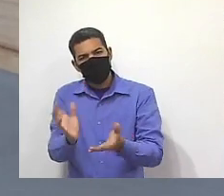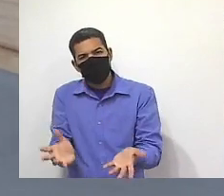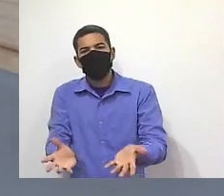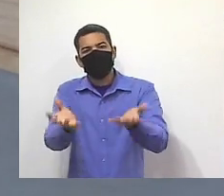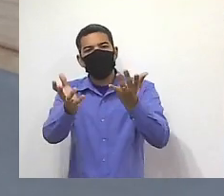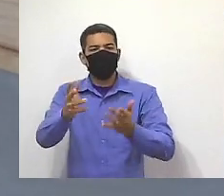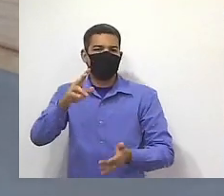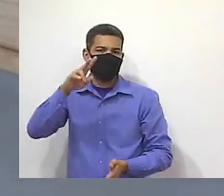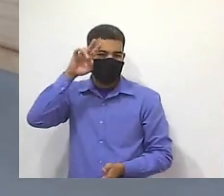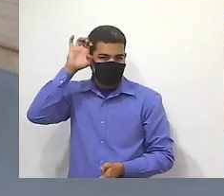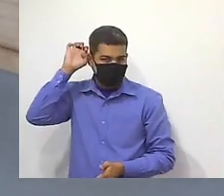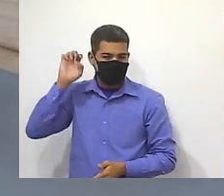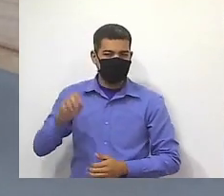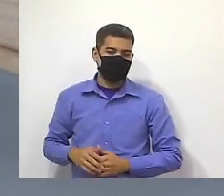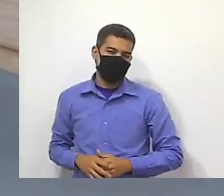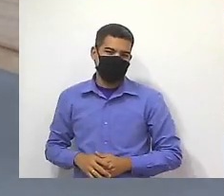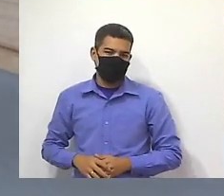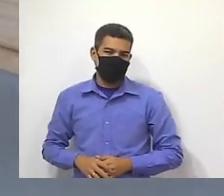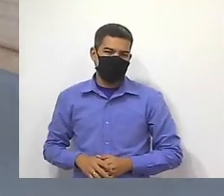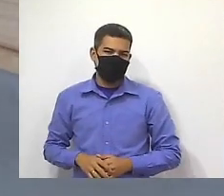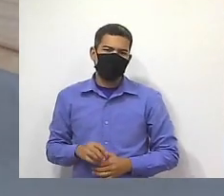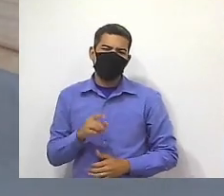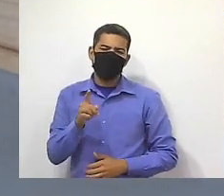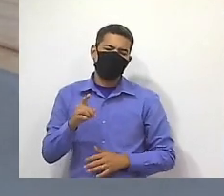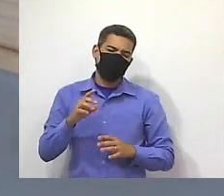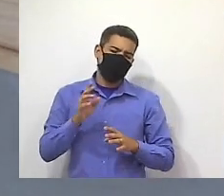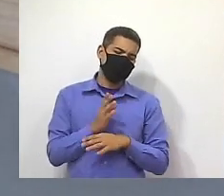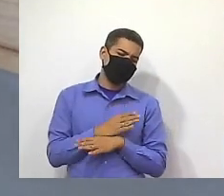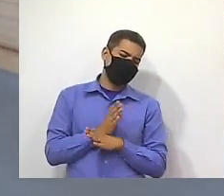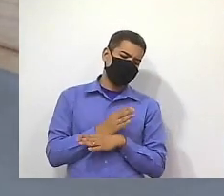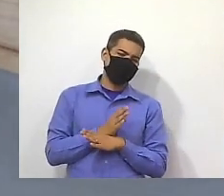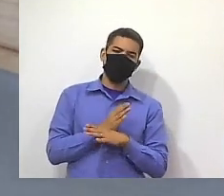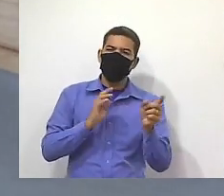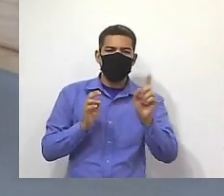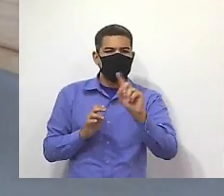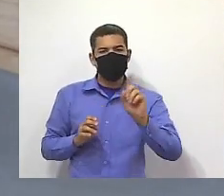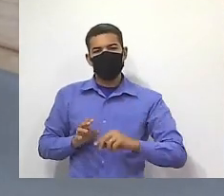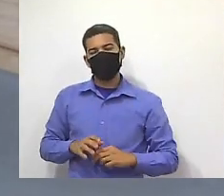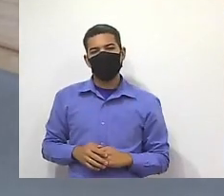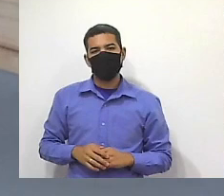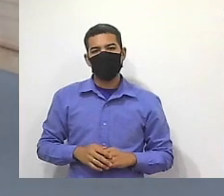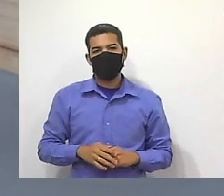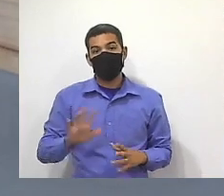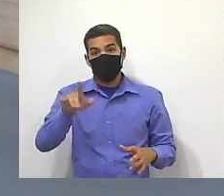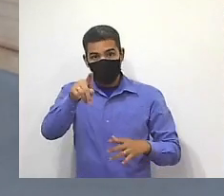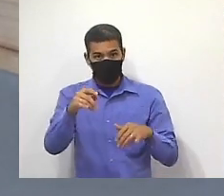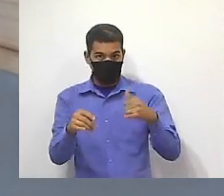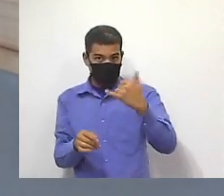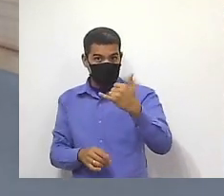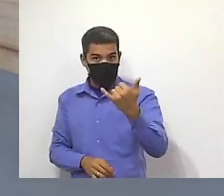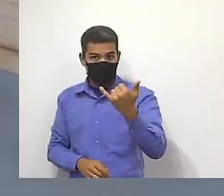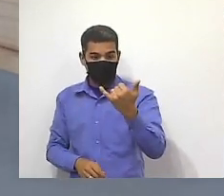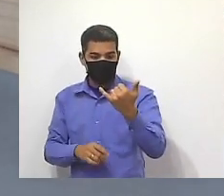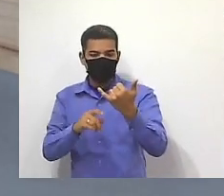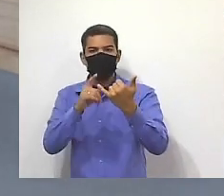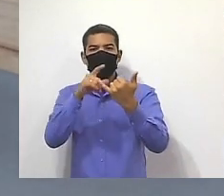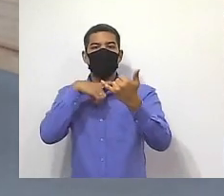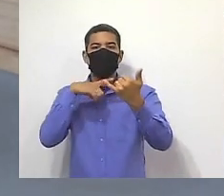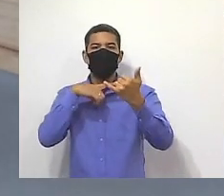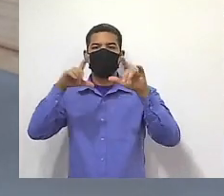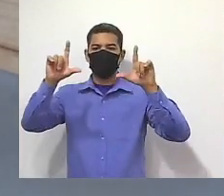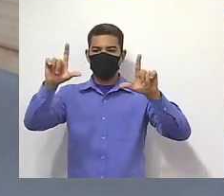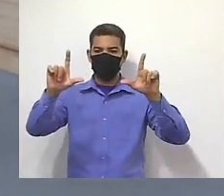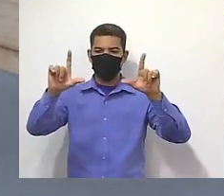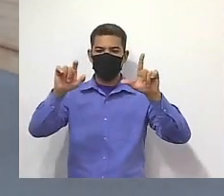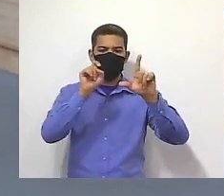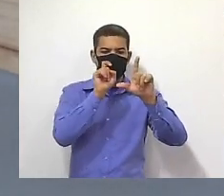no vestibular. Tá? Então não deixa de acessar. Se você está assistindo pelo YouTube, não precisa se preocupar. Na descrição